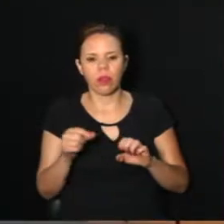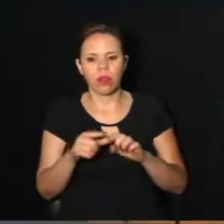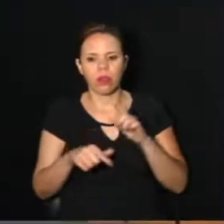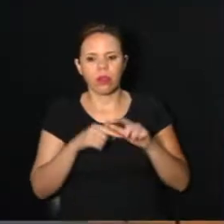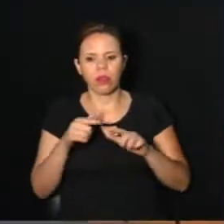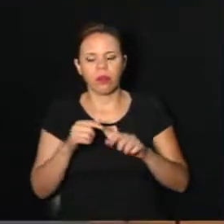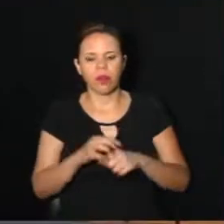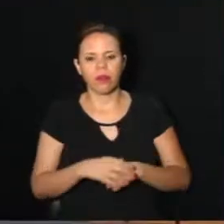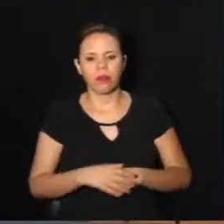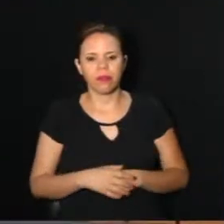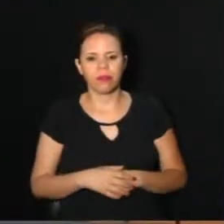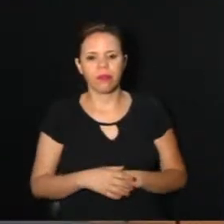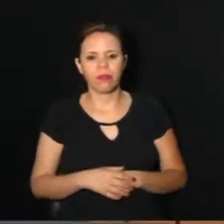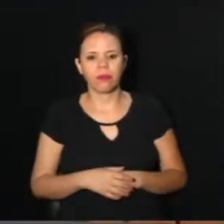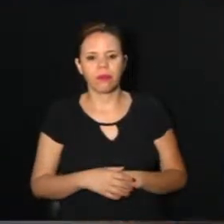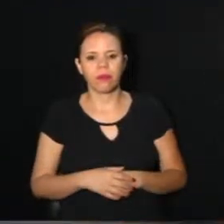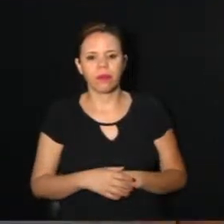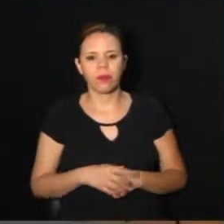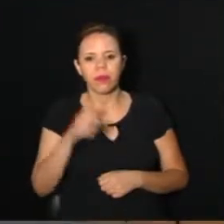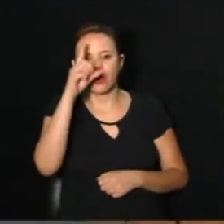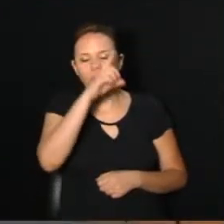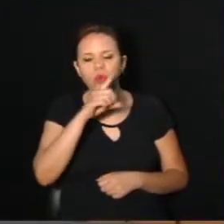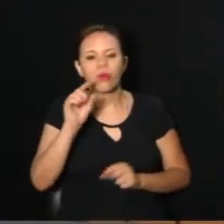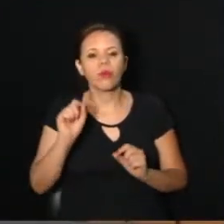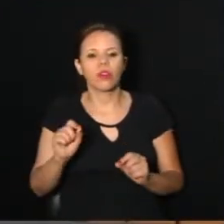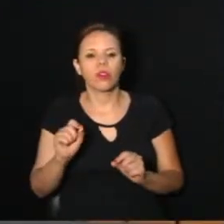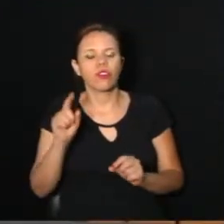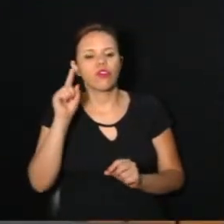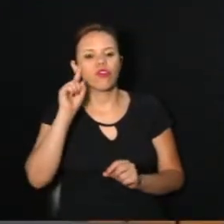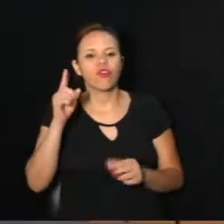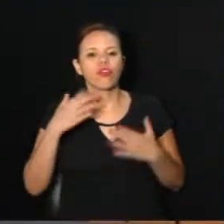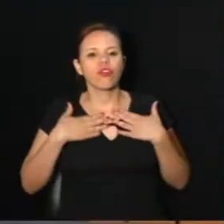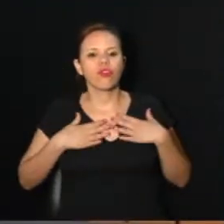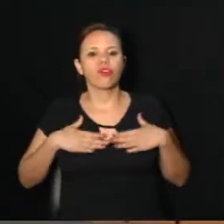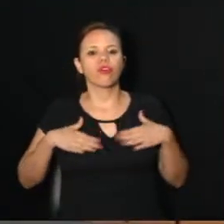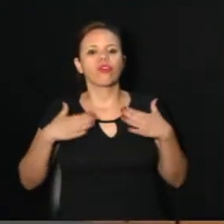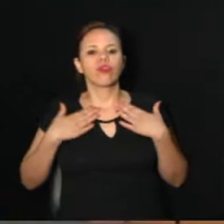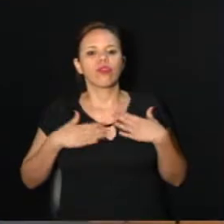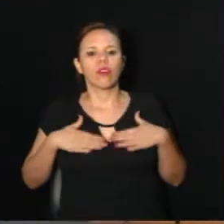trabalho. Verdade. E domingo é dia de descanso?